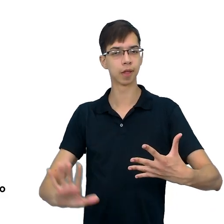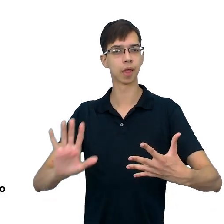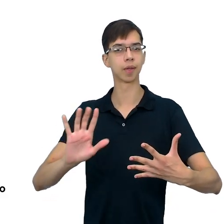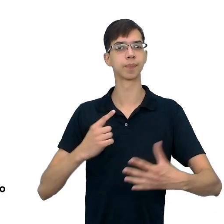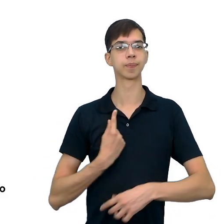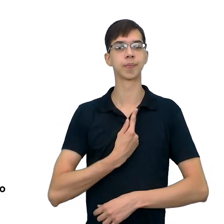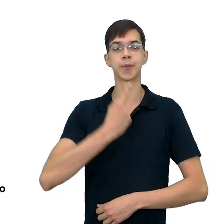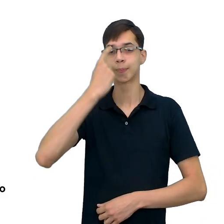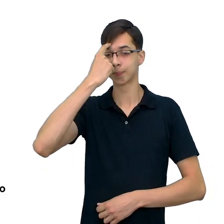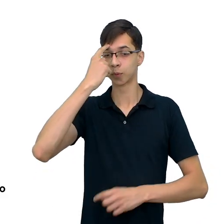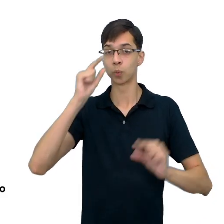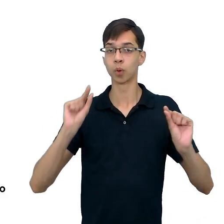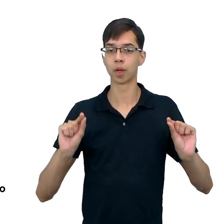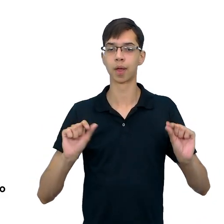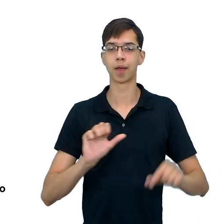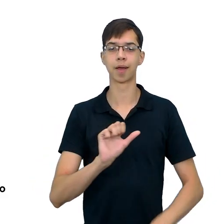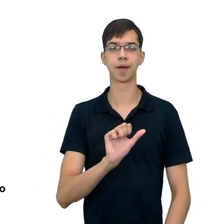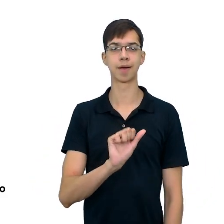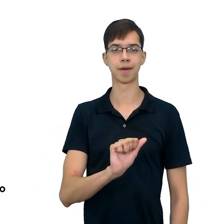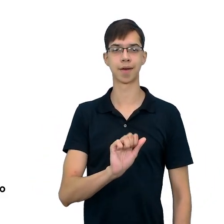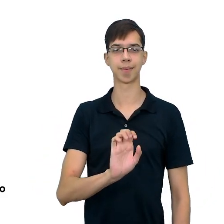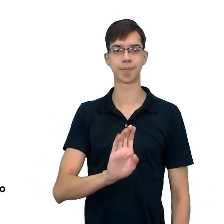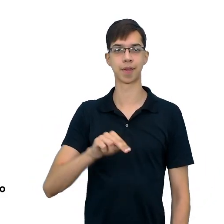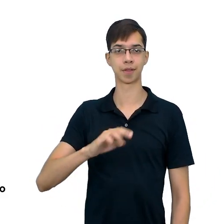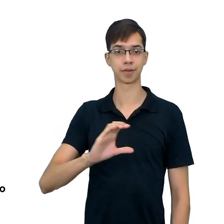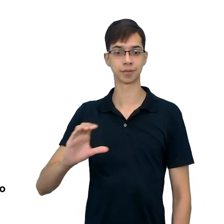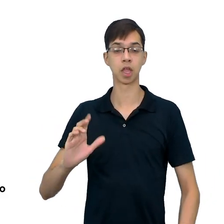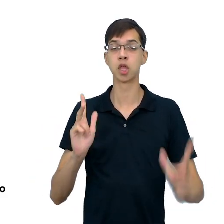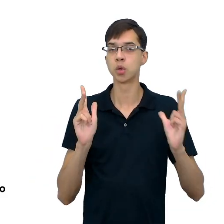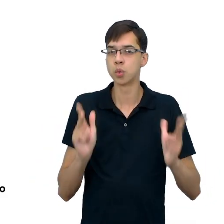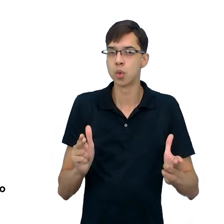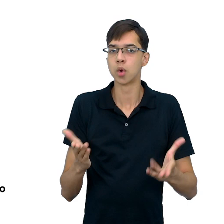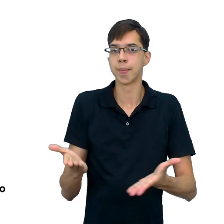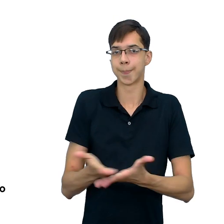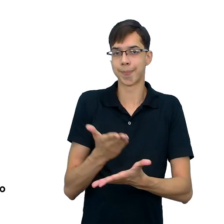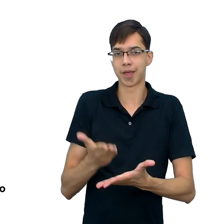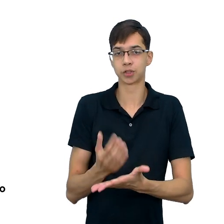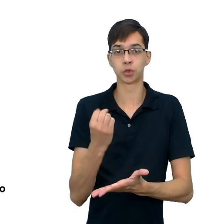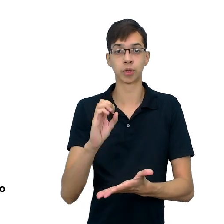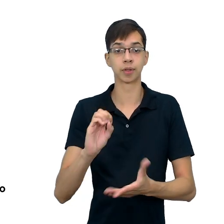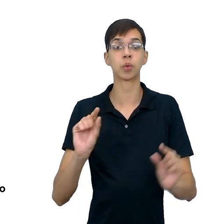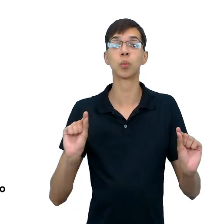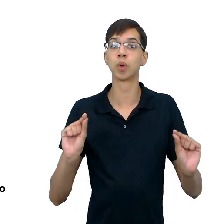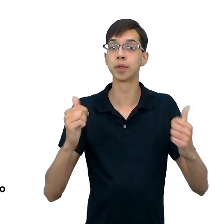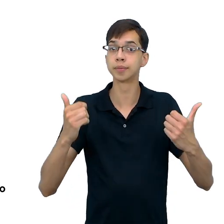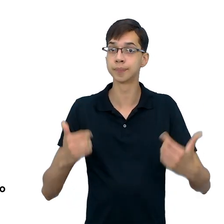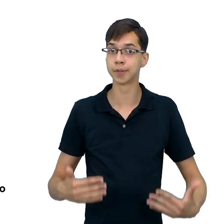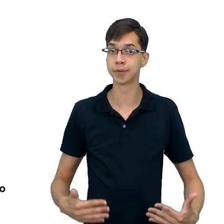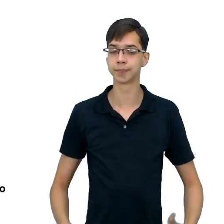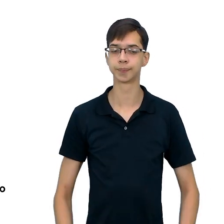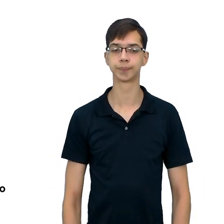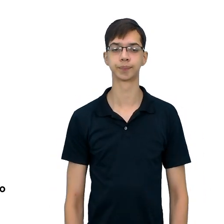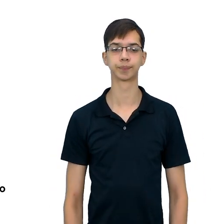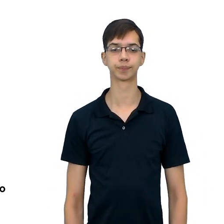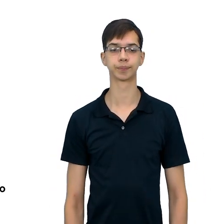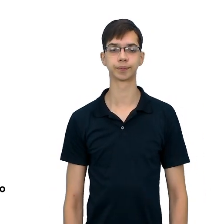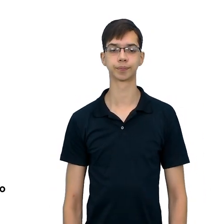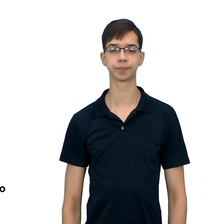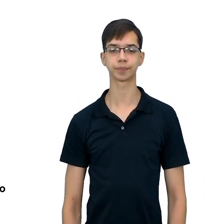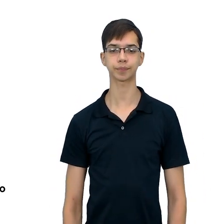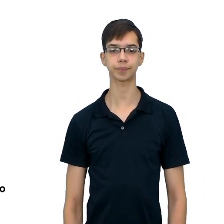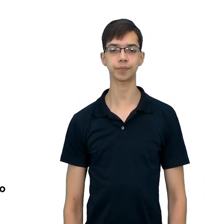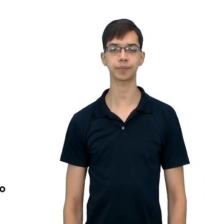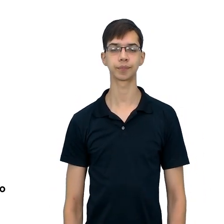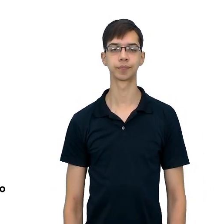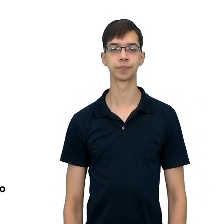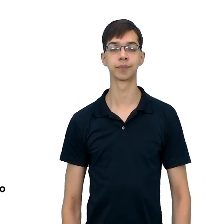a BNCC, né, na página 80, ela nos diz o seguinte, né, que o eixo da análise linguística e